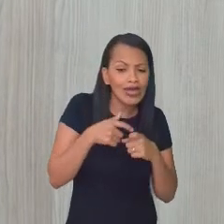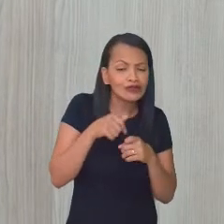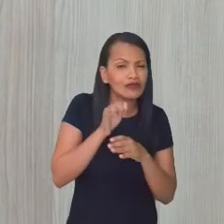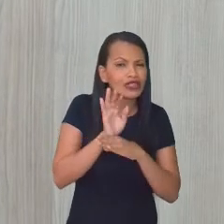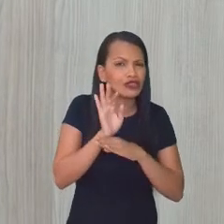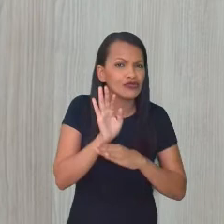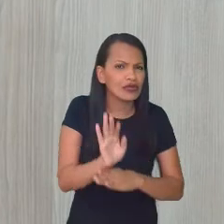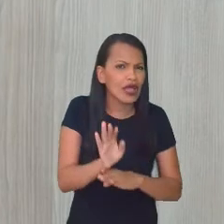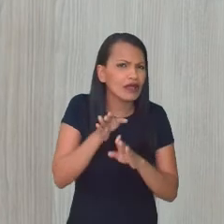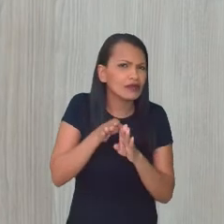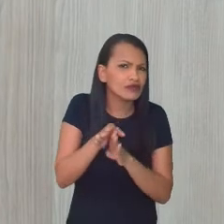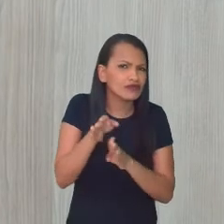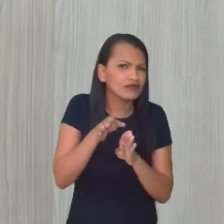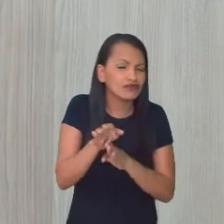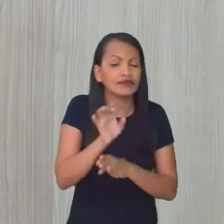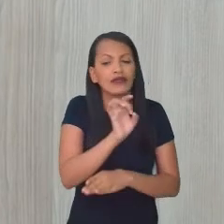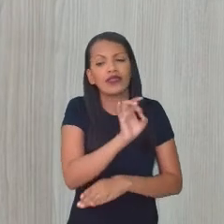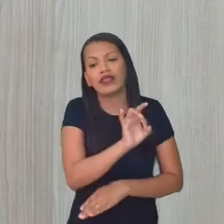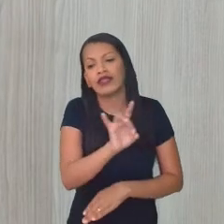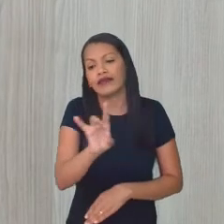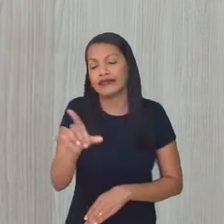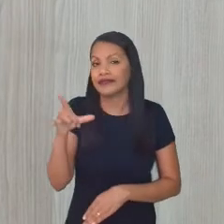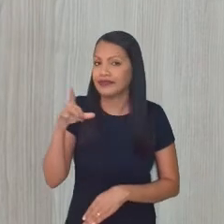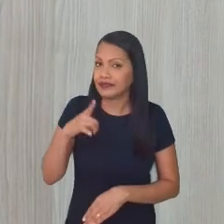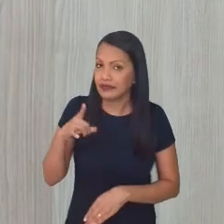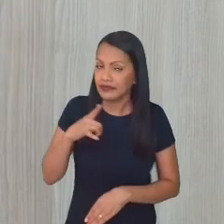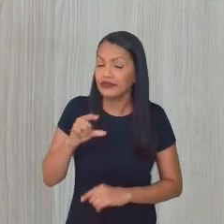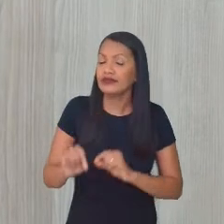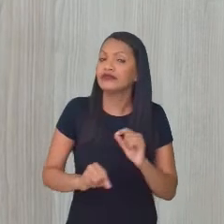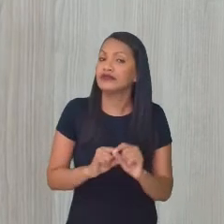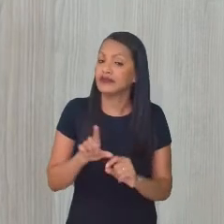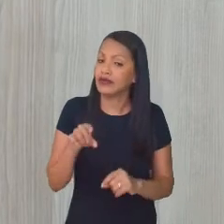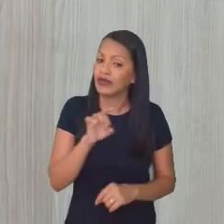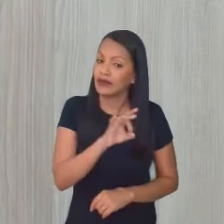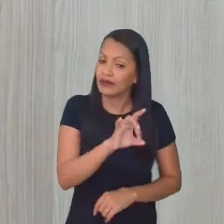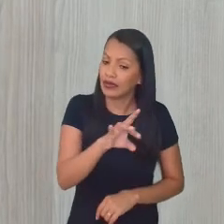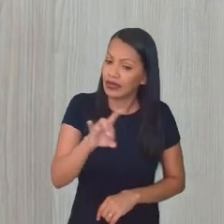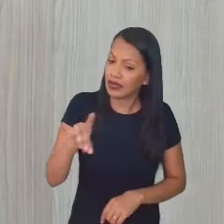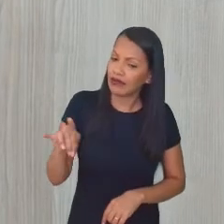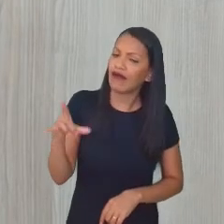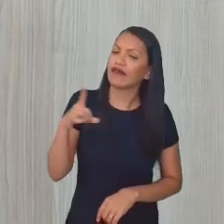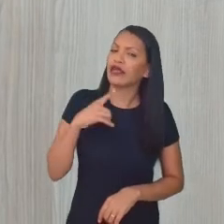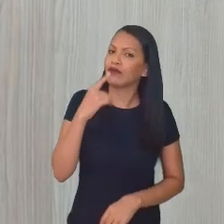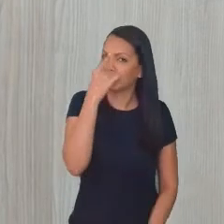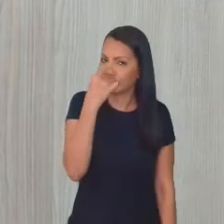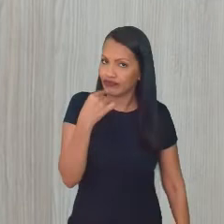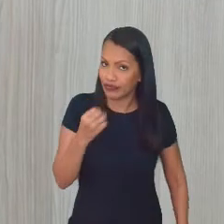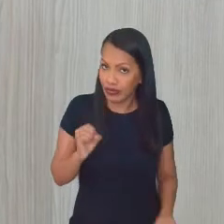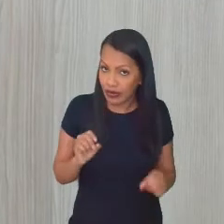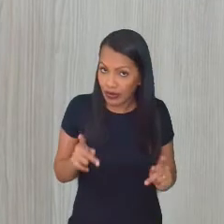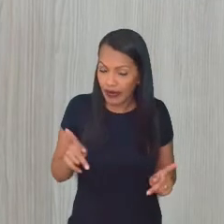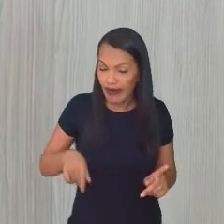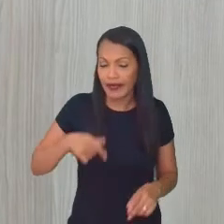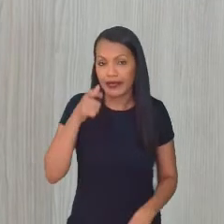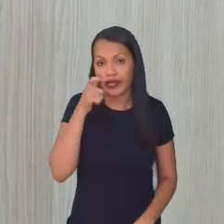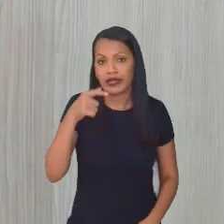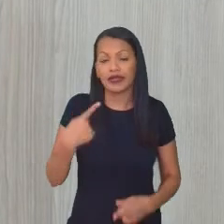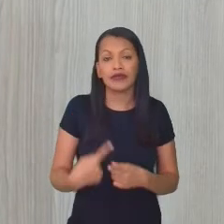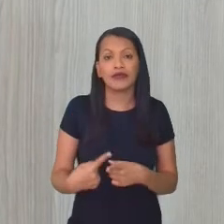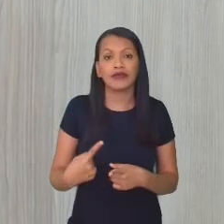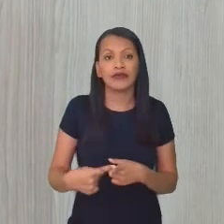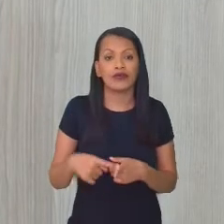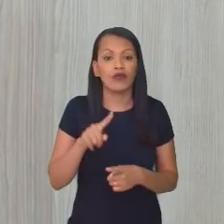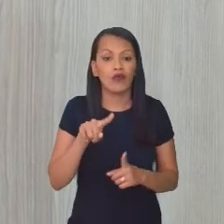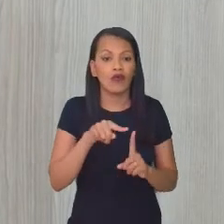porque cada caso, o que a gente costuma dizer na linguagem popular, é um caso. E aí é interessante porque